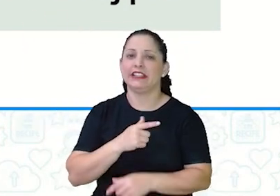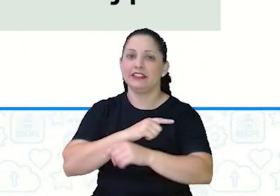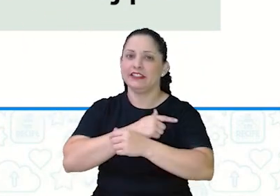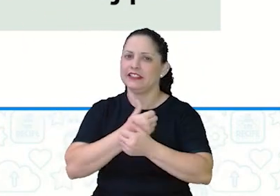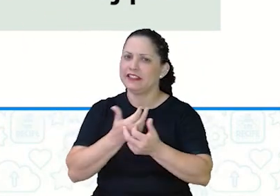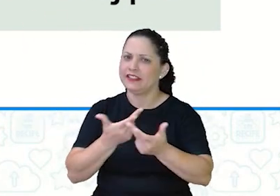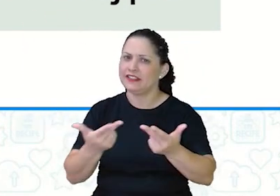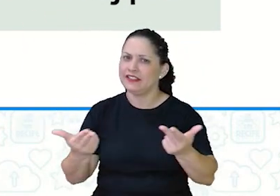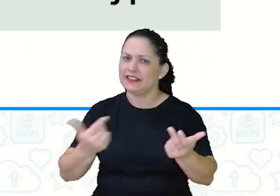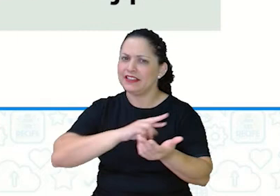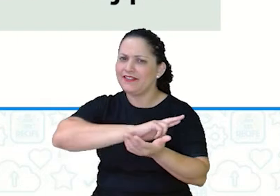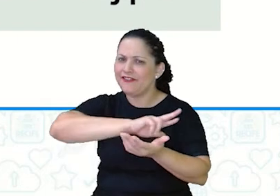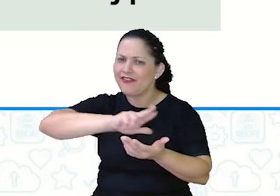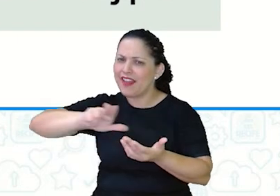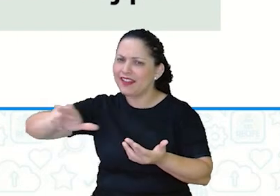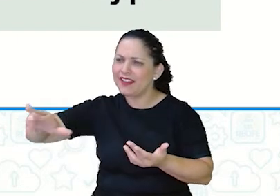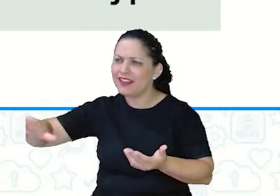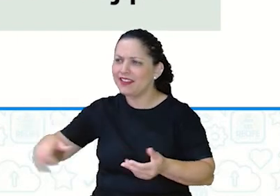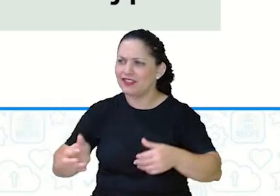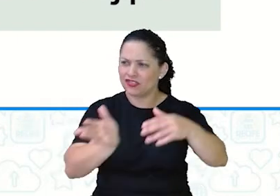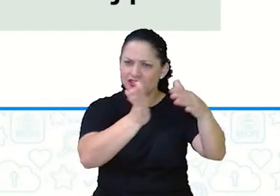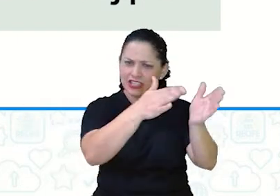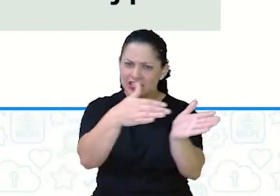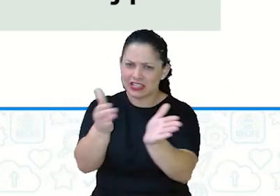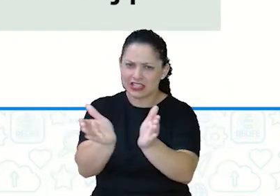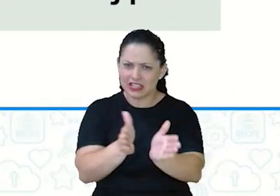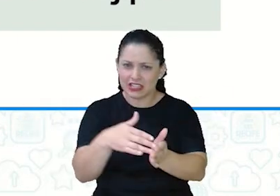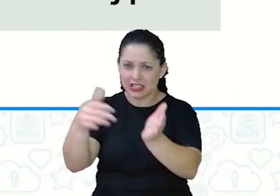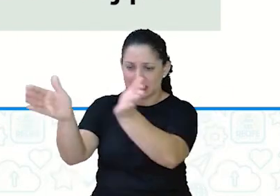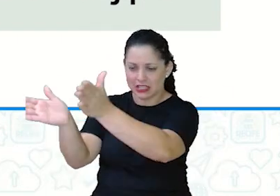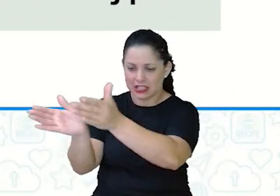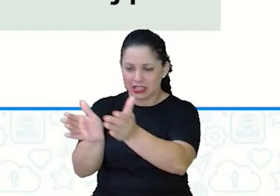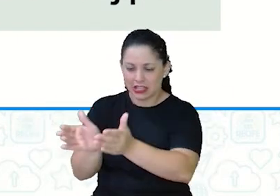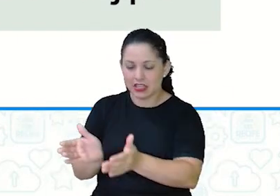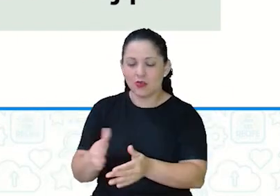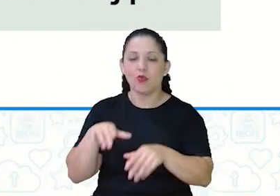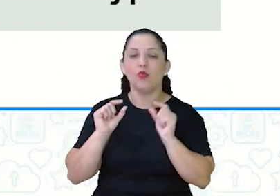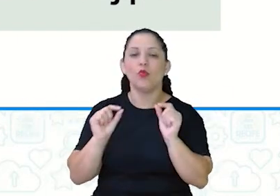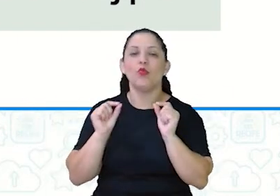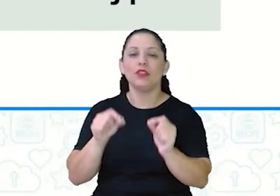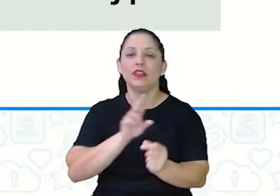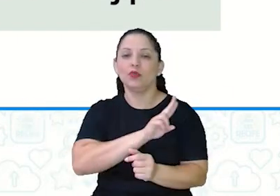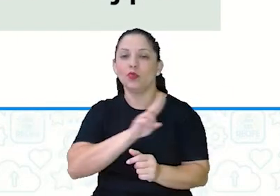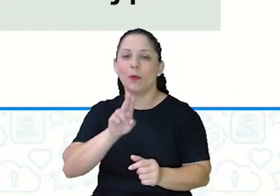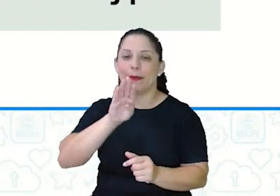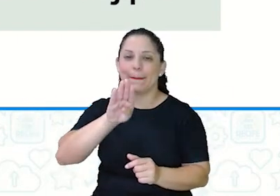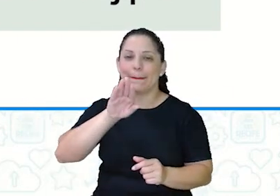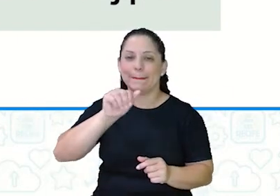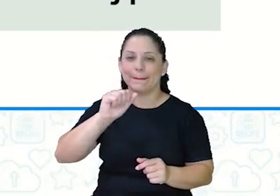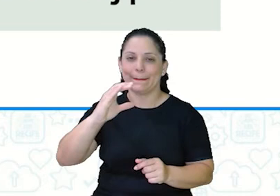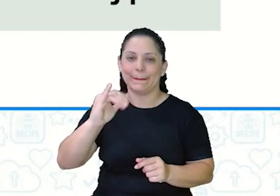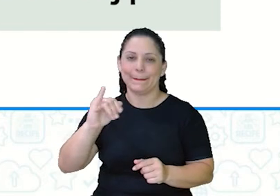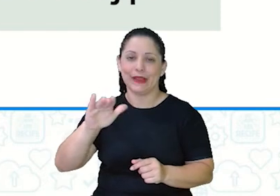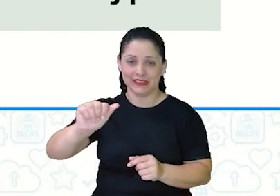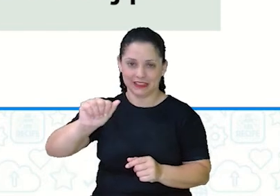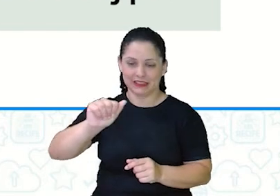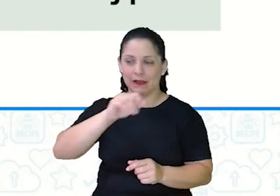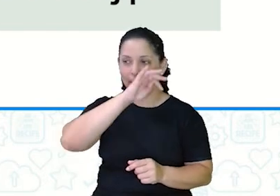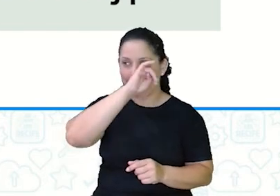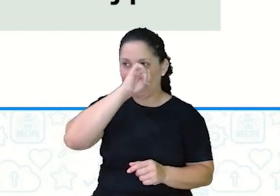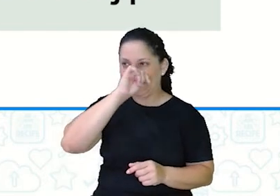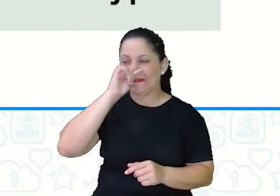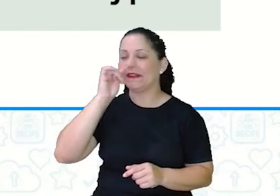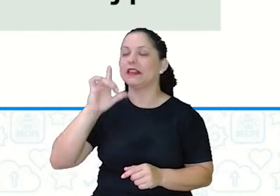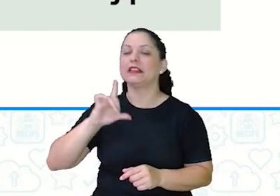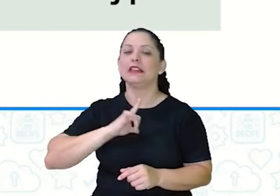de rios, de água. Que bacia? Bacia é o nome desse conjunto aqui, ó, que a gente está vendo, de